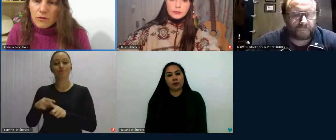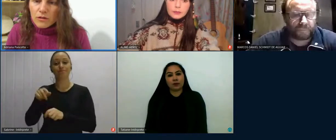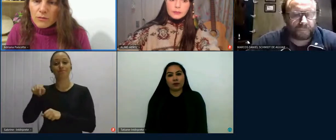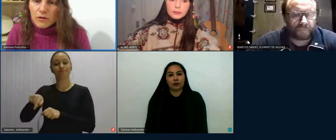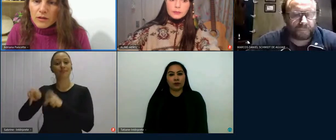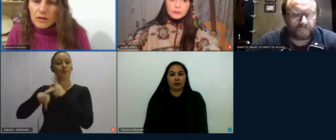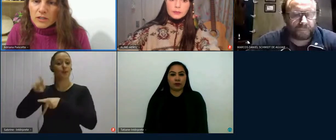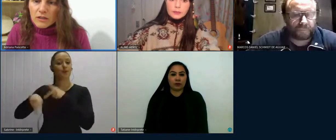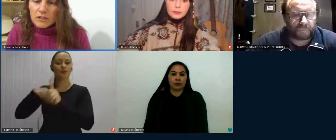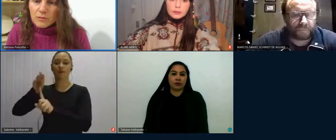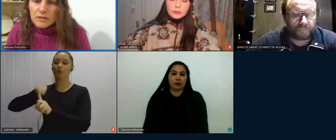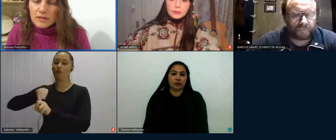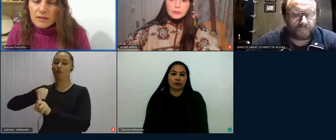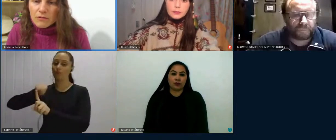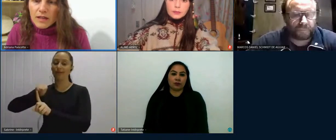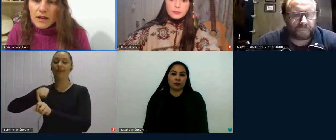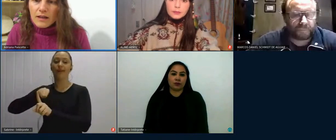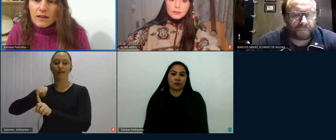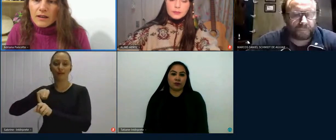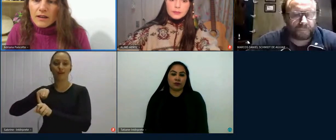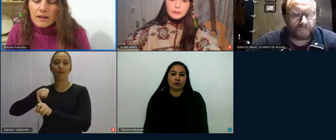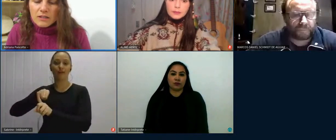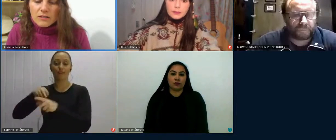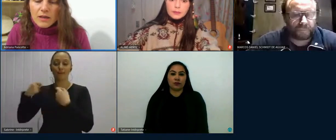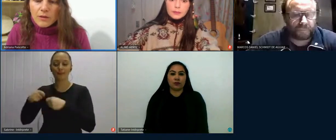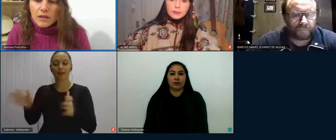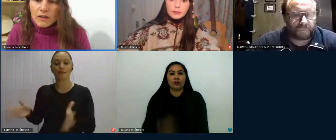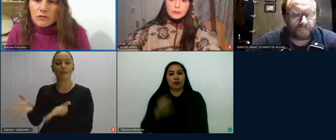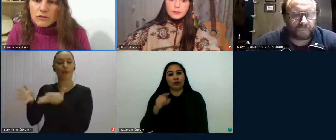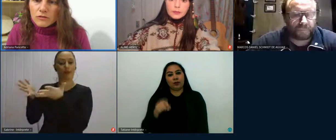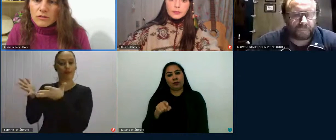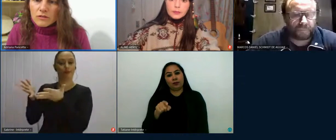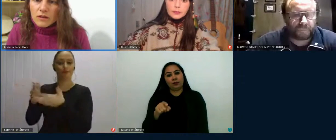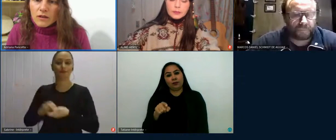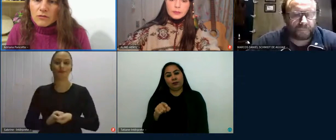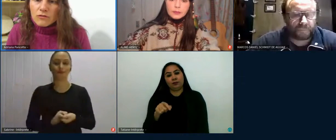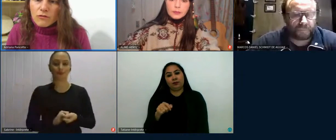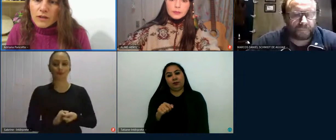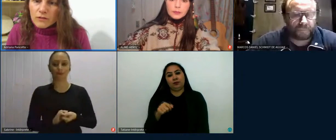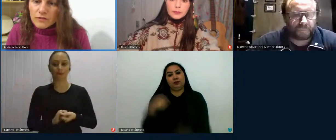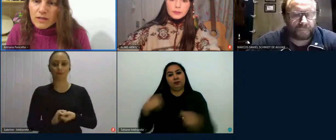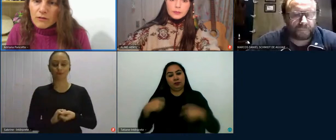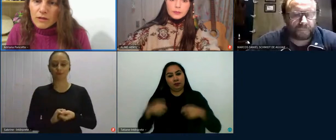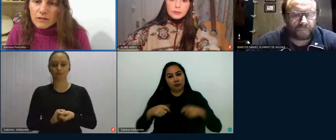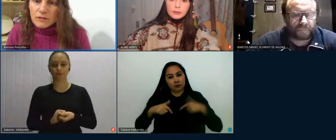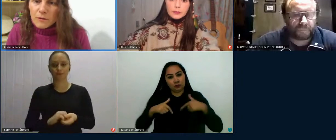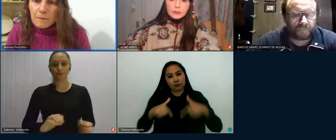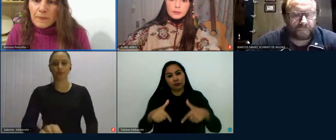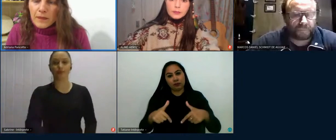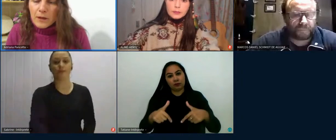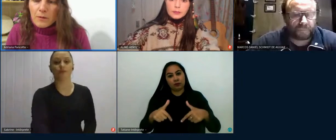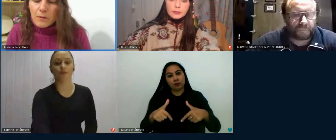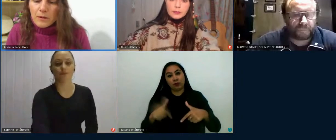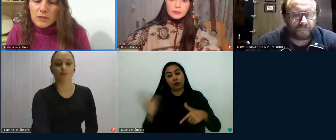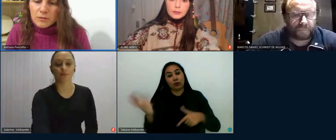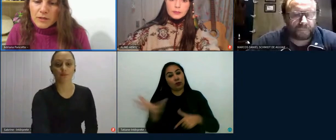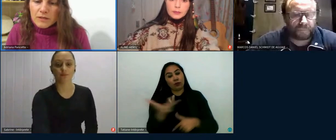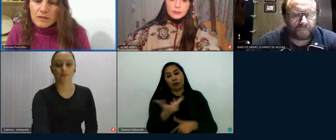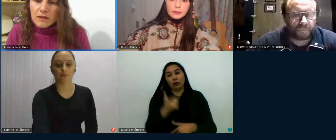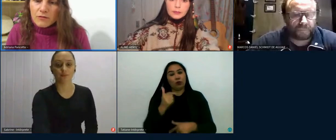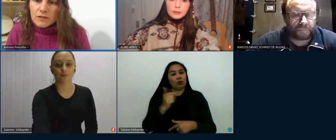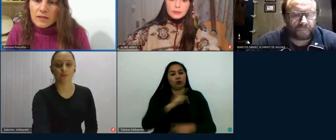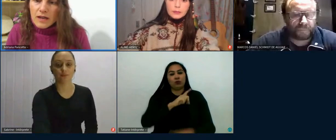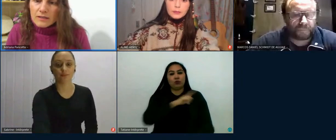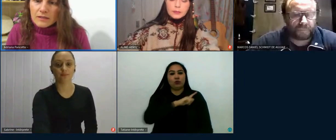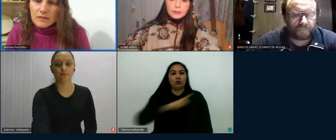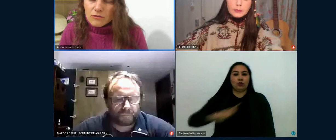iniciativa muito importante, a gente precisa saudar. A gente sabe que nem todos os governos fizeram isso, então a gente